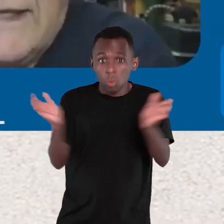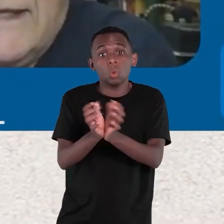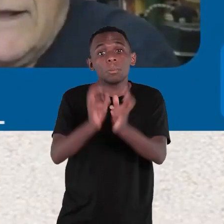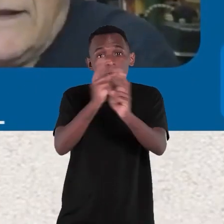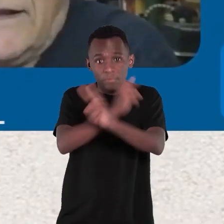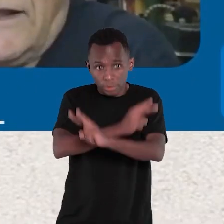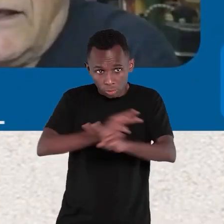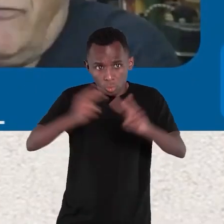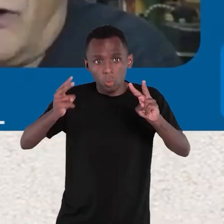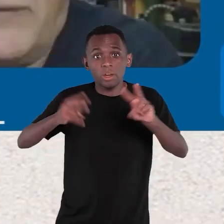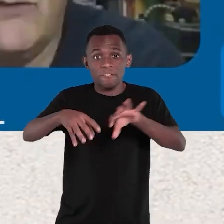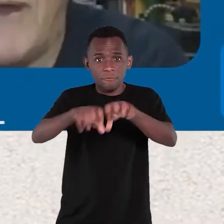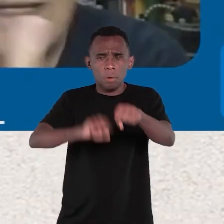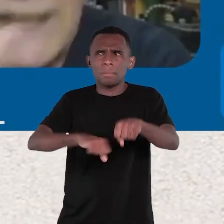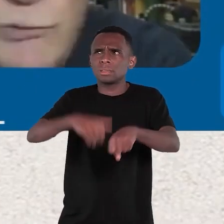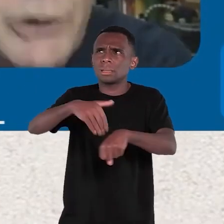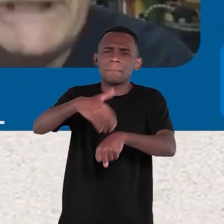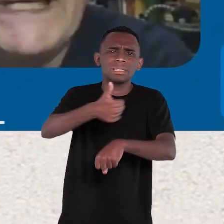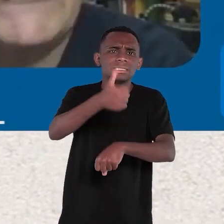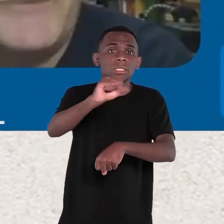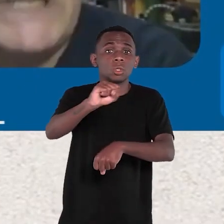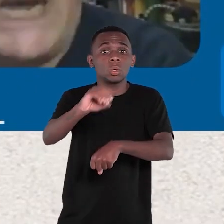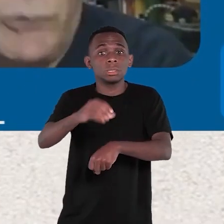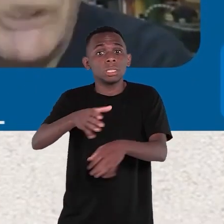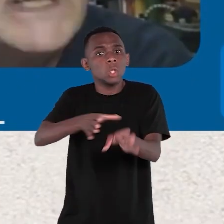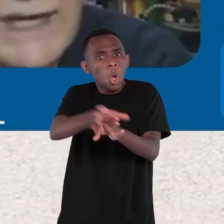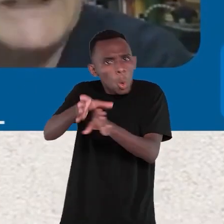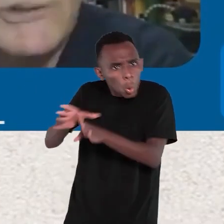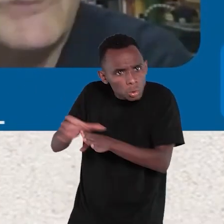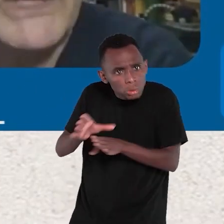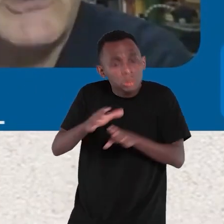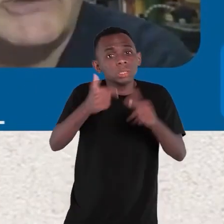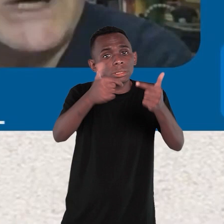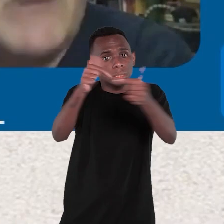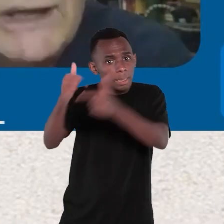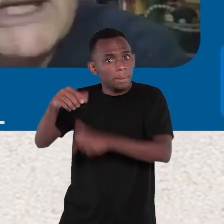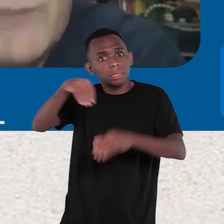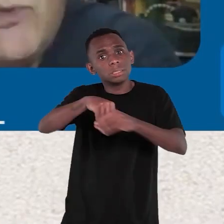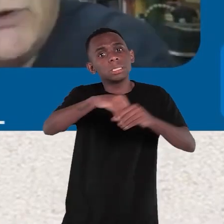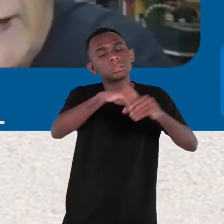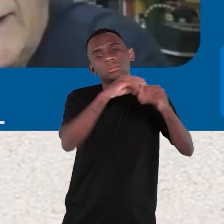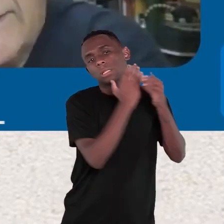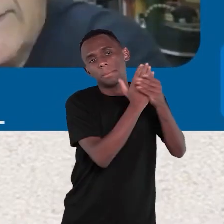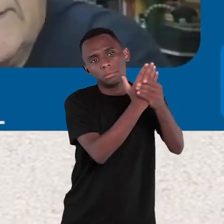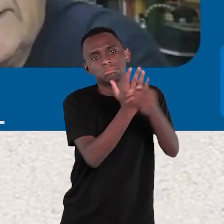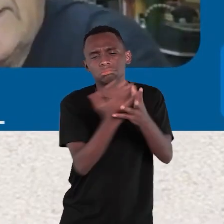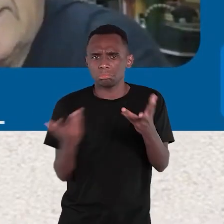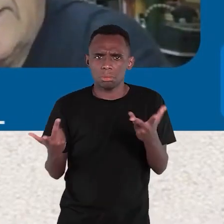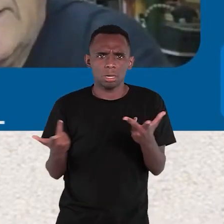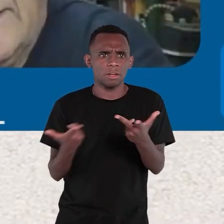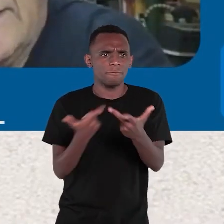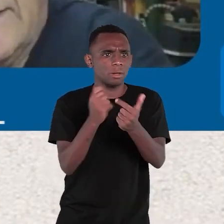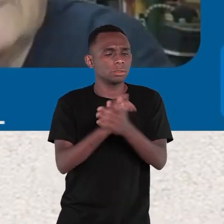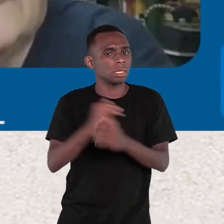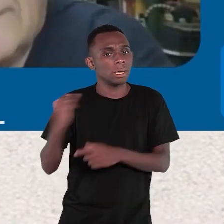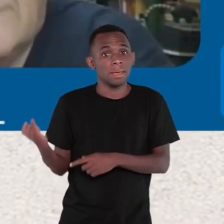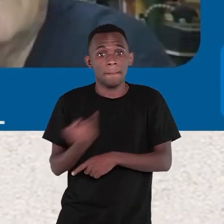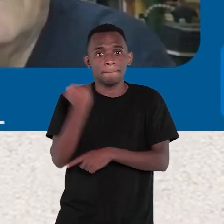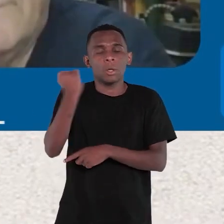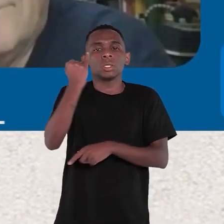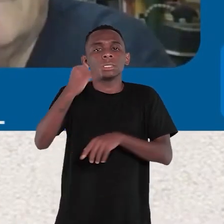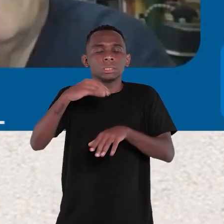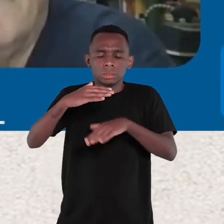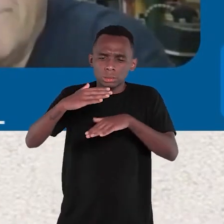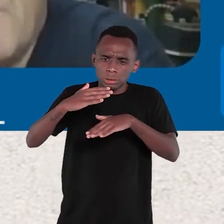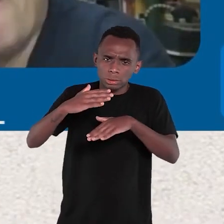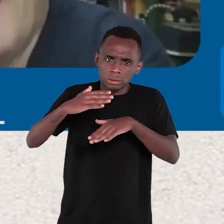EAD, formando mais 180 mediadores entre o pessoal que trabalha nas bibliotecas, né? Maravilha. Isso é